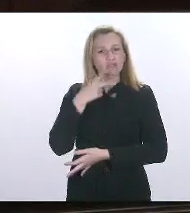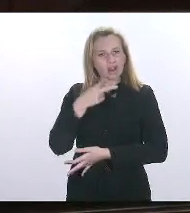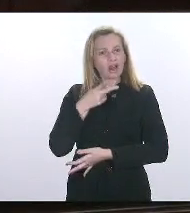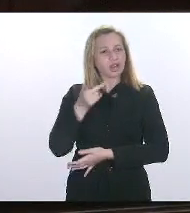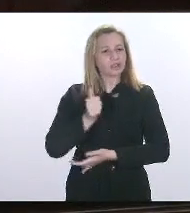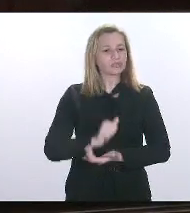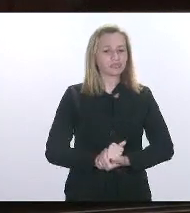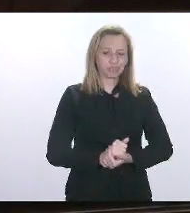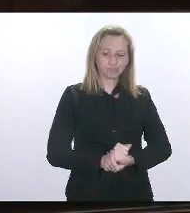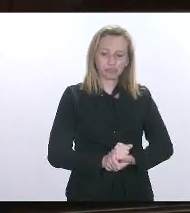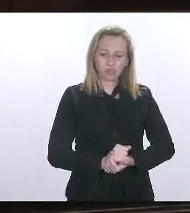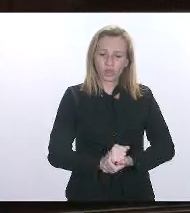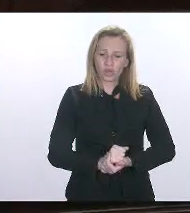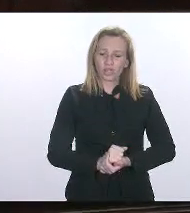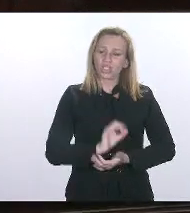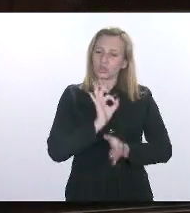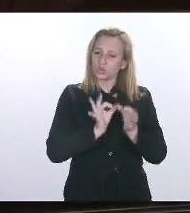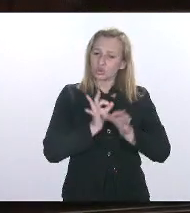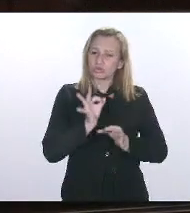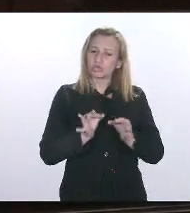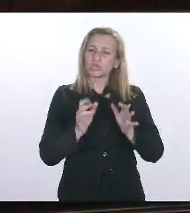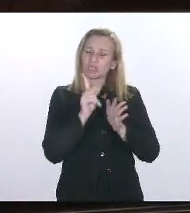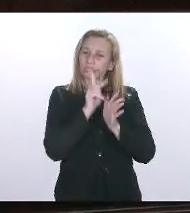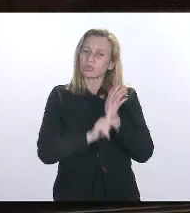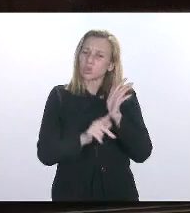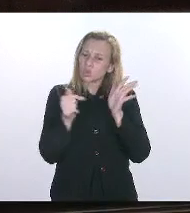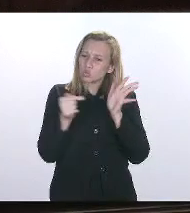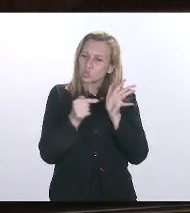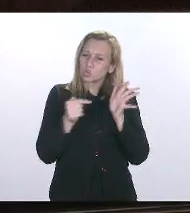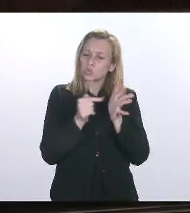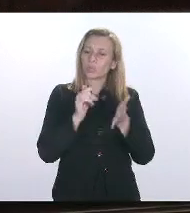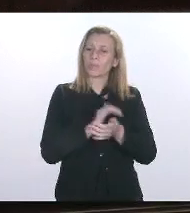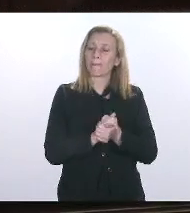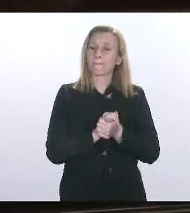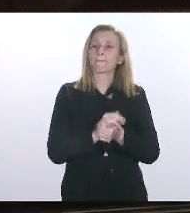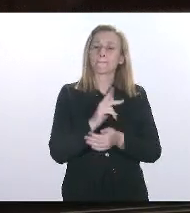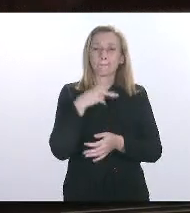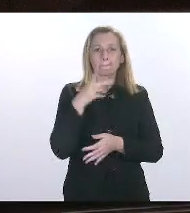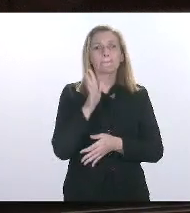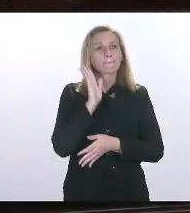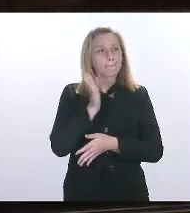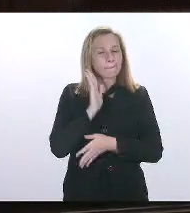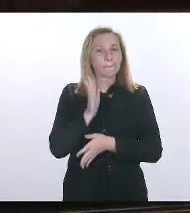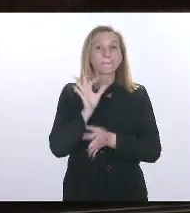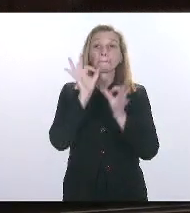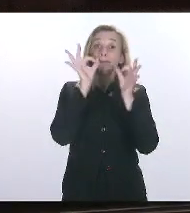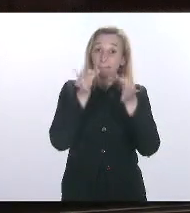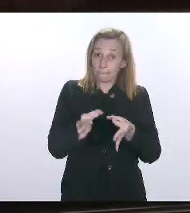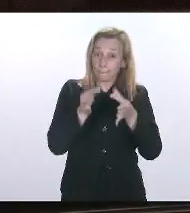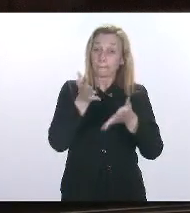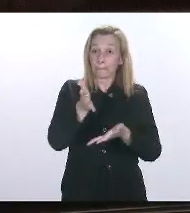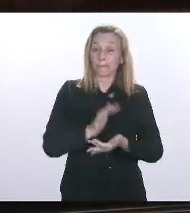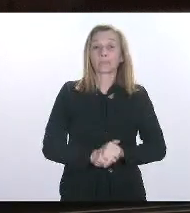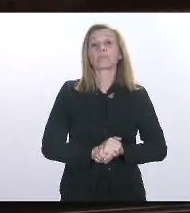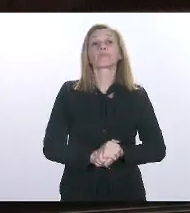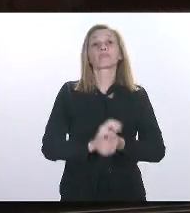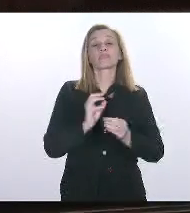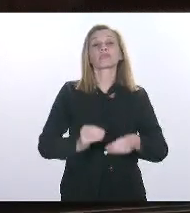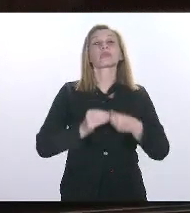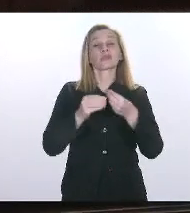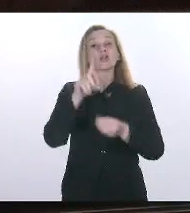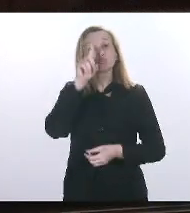antecederam, porque justamente esse projeto diz o que já devia ser bem óbvio. Ele